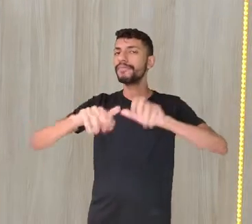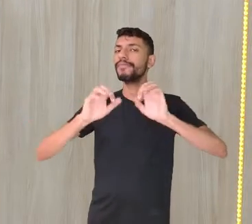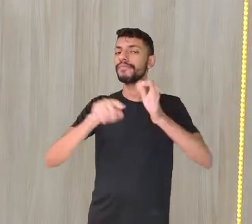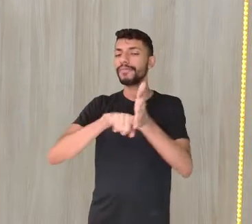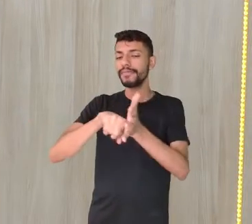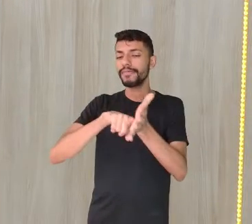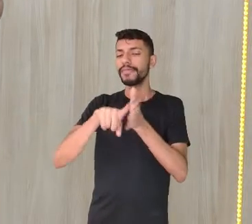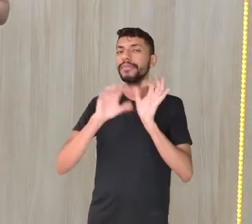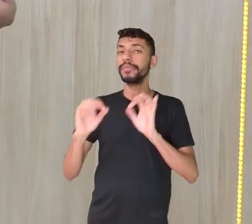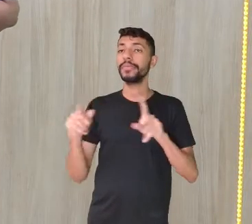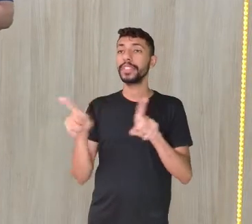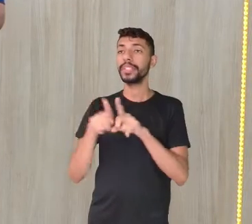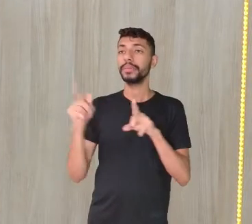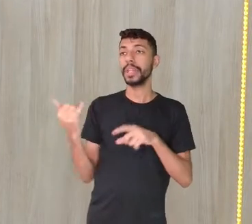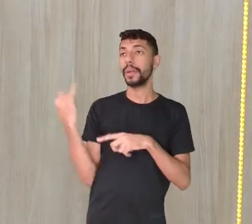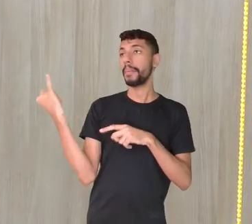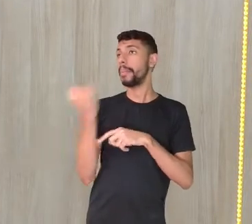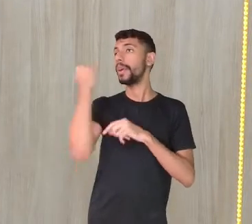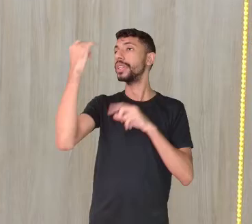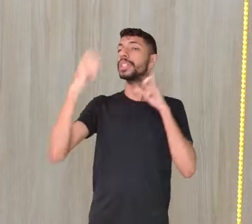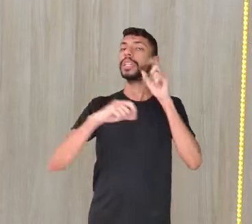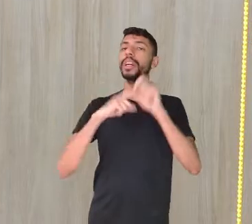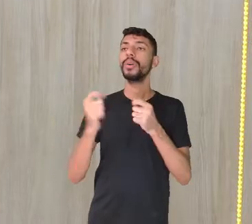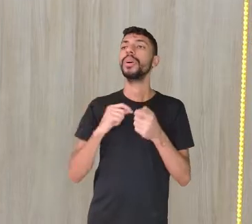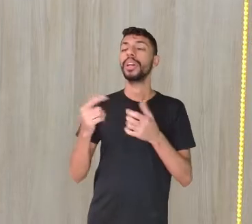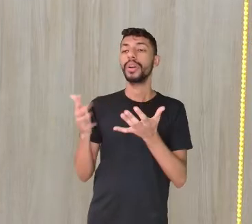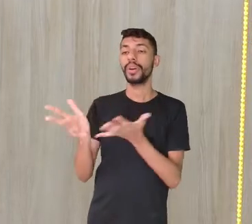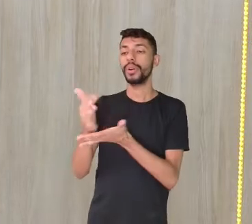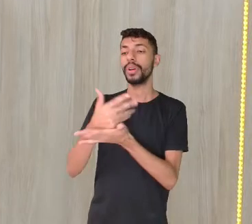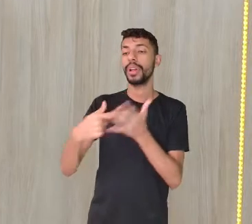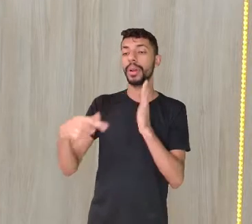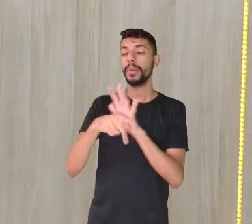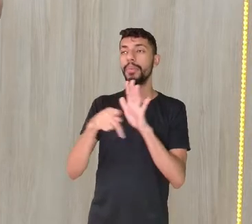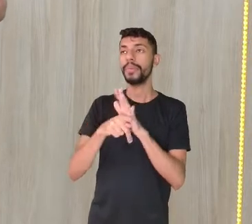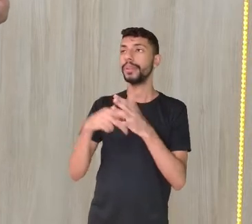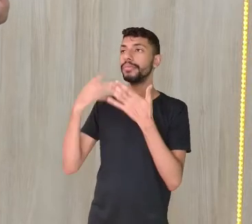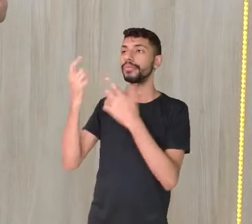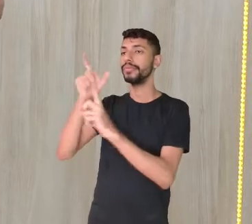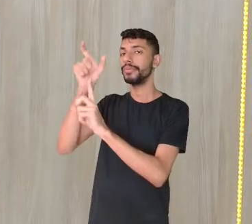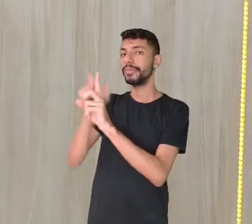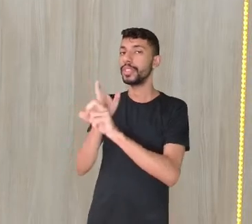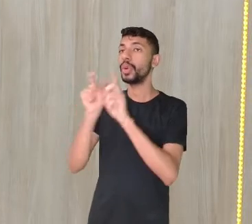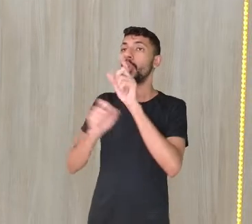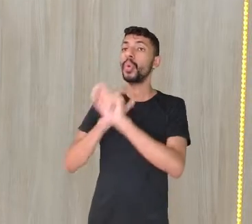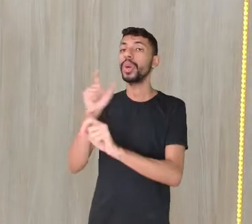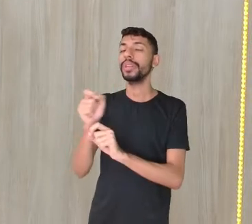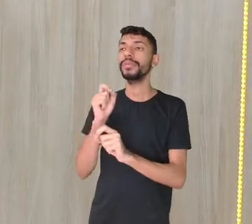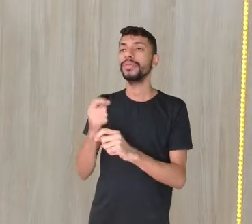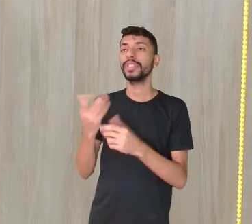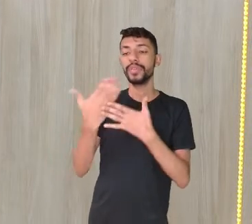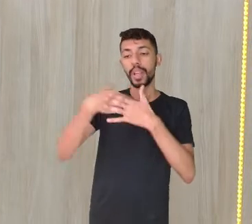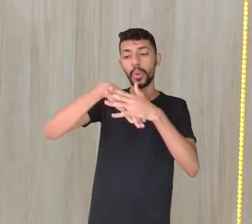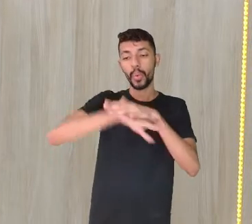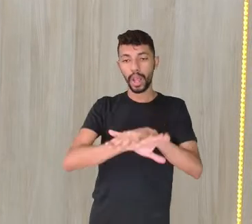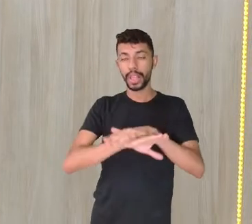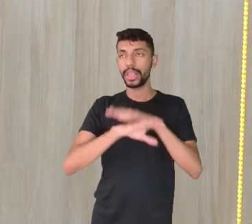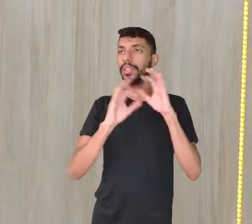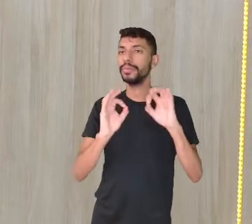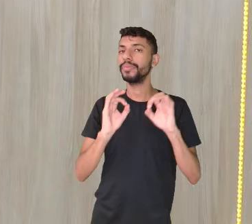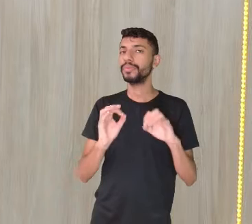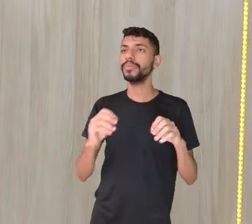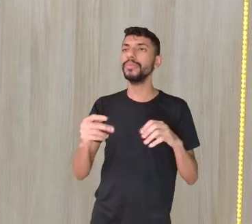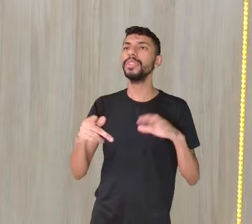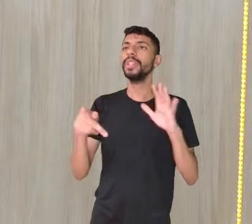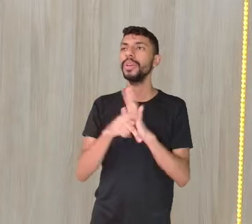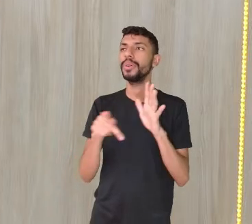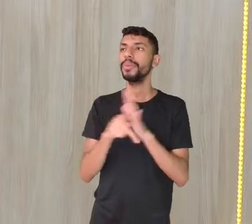coisa mais importante é que o banco de dados desse paciente, ele vai ficar armazenado em uma